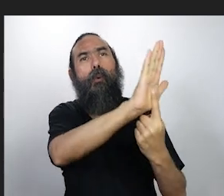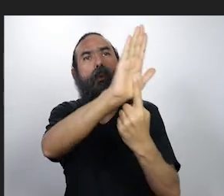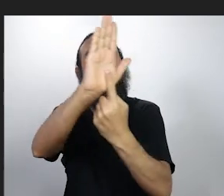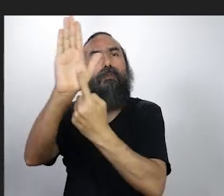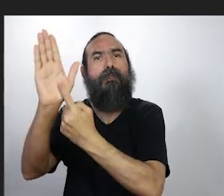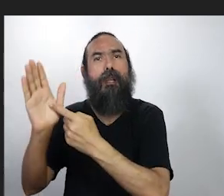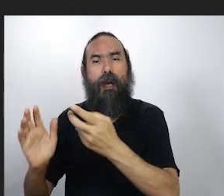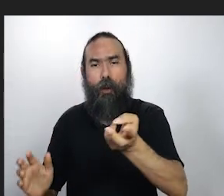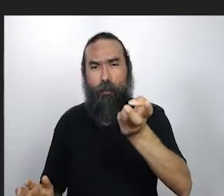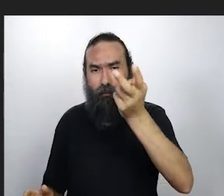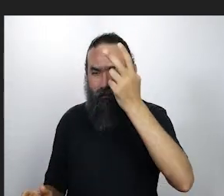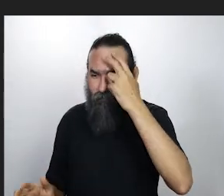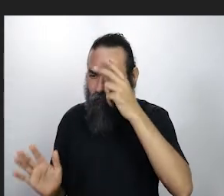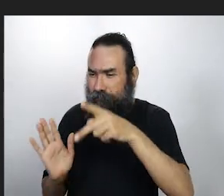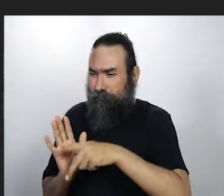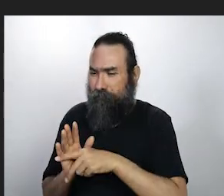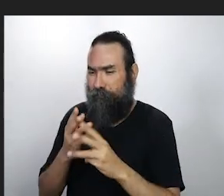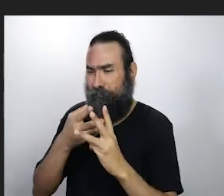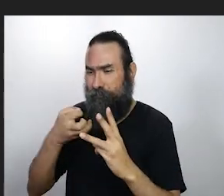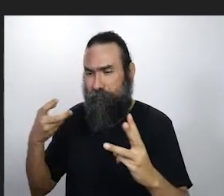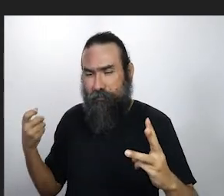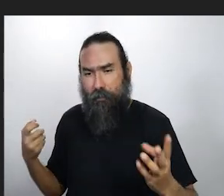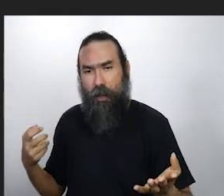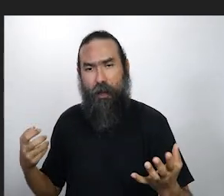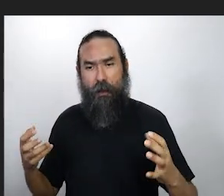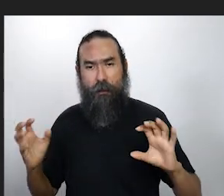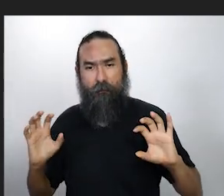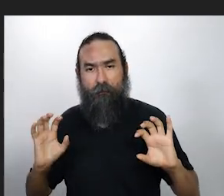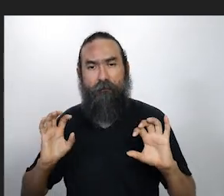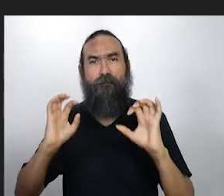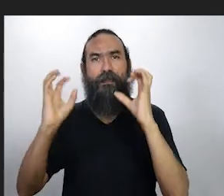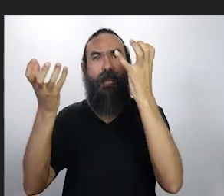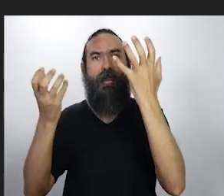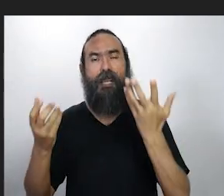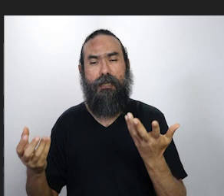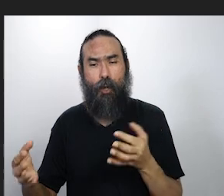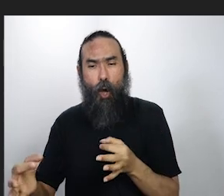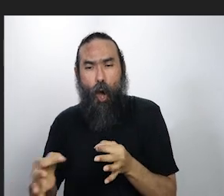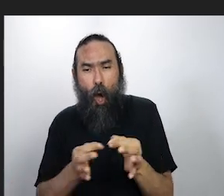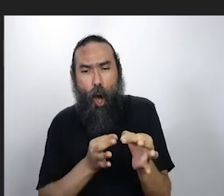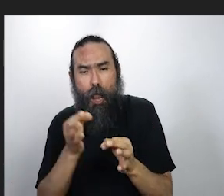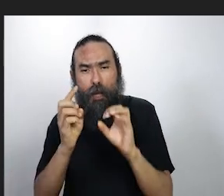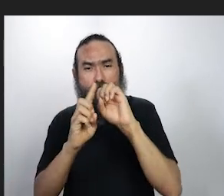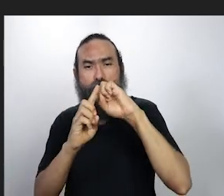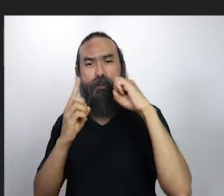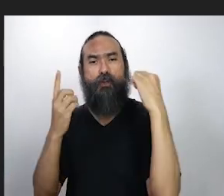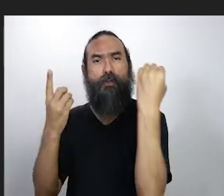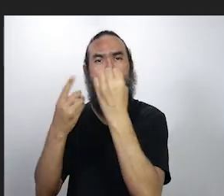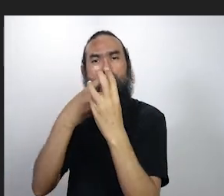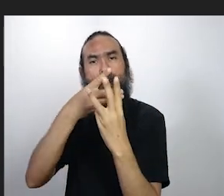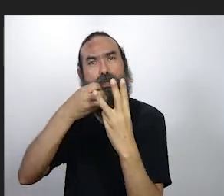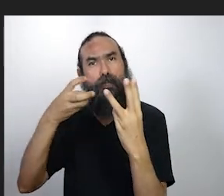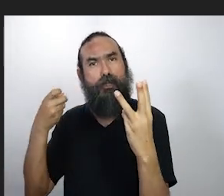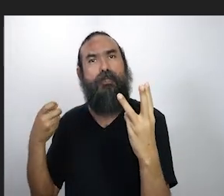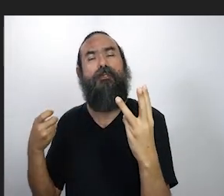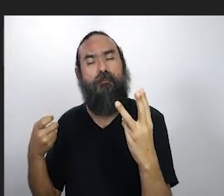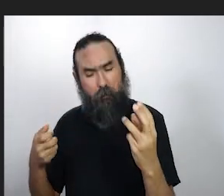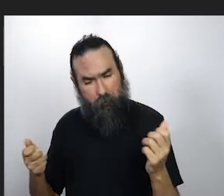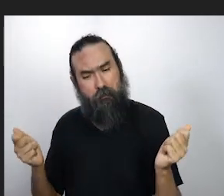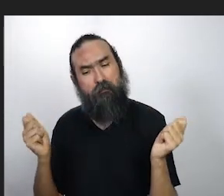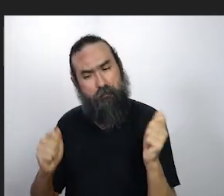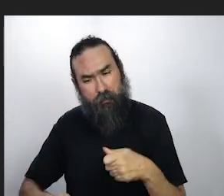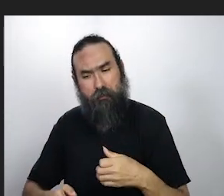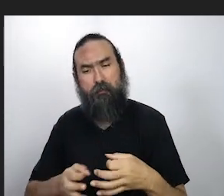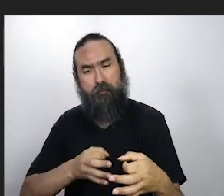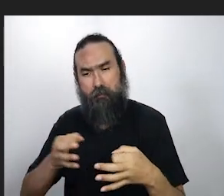social indígena, ela funciona, né? Que pouca gente conhece, e leva pessoas para a aldeia